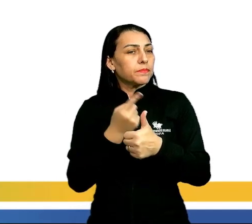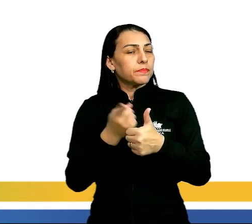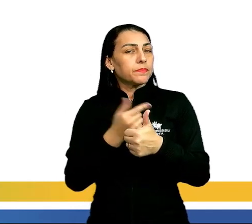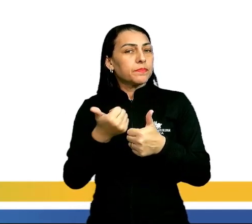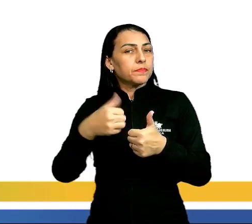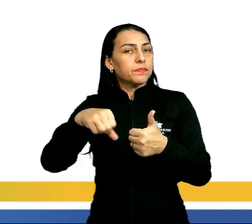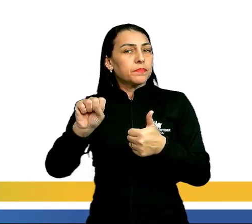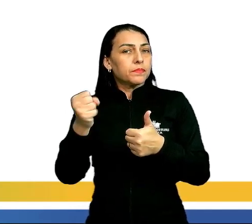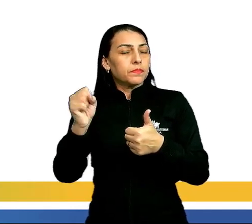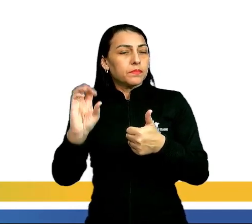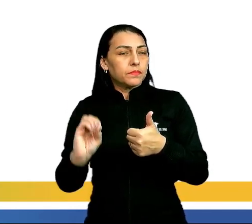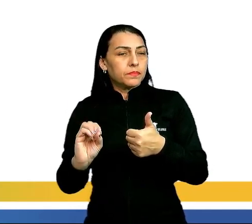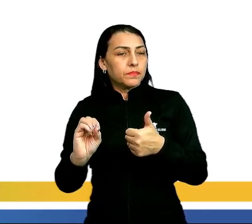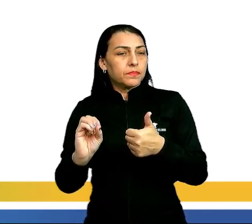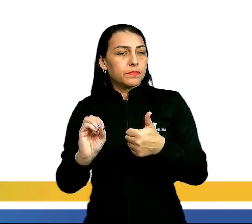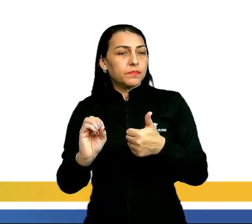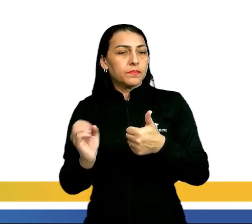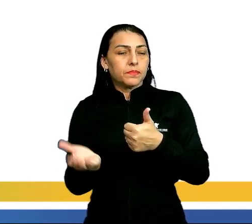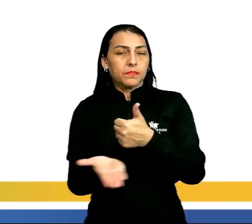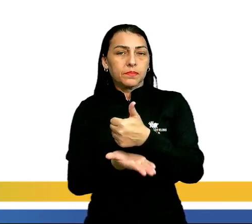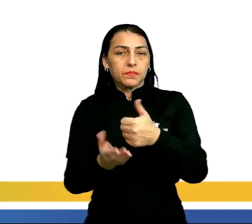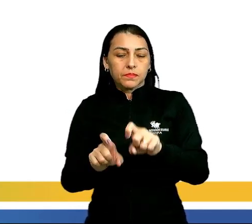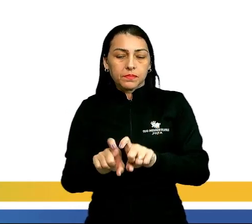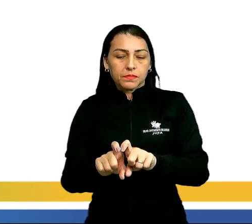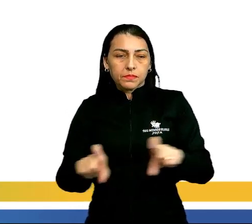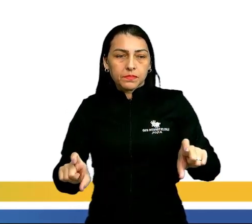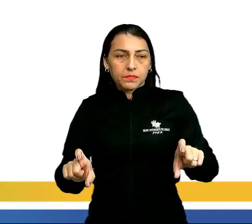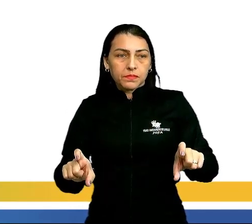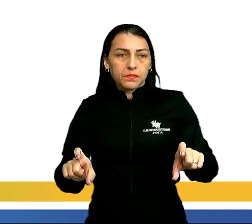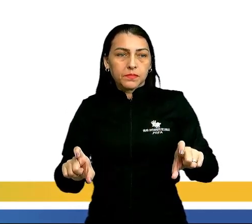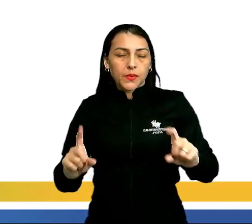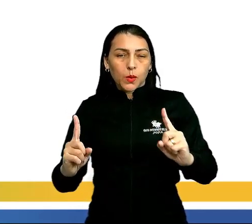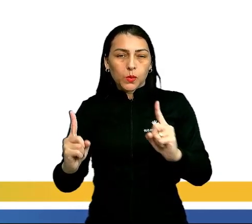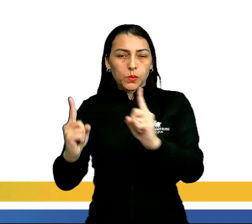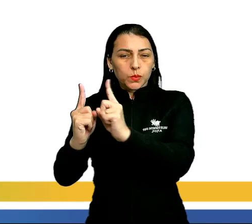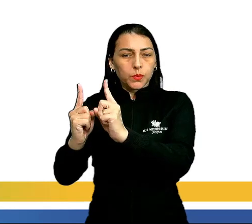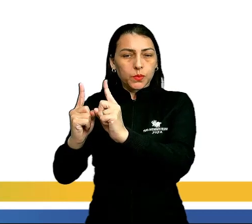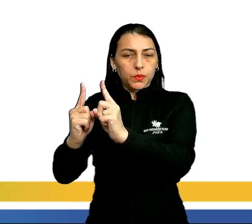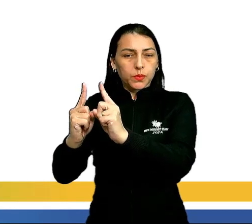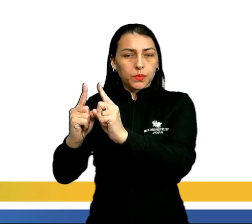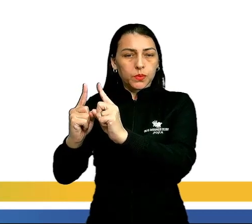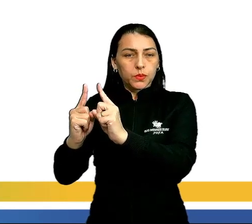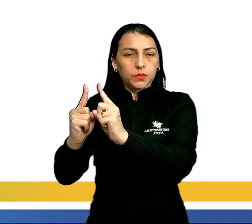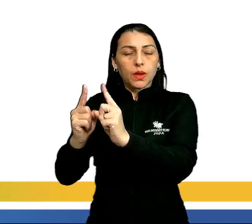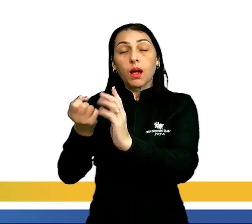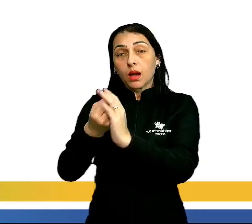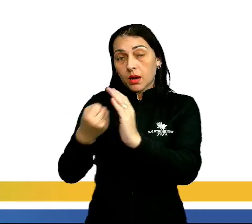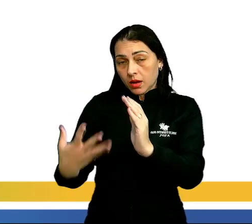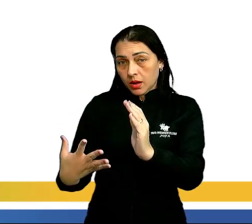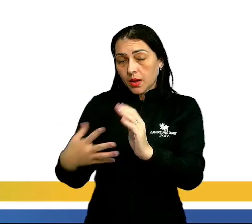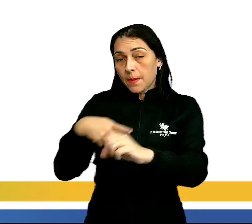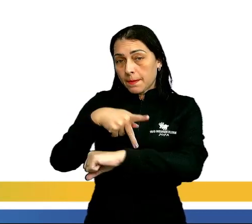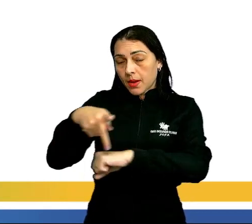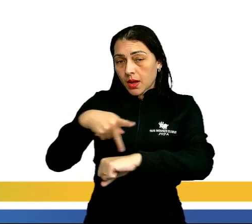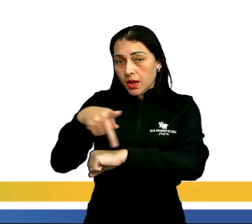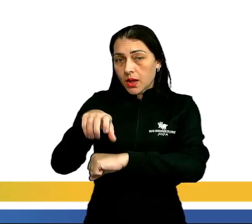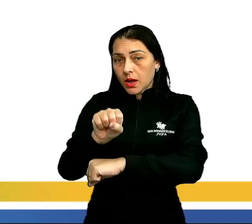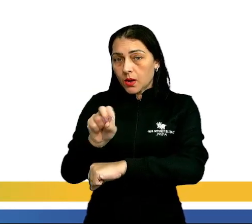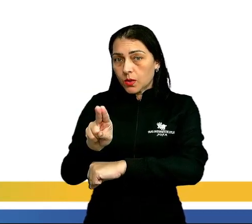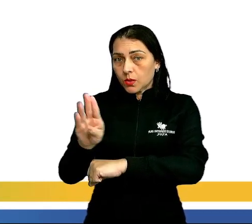etária de 1980? Base larga, topo estreito. Muito característica de países